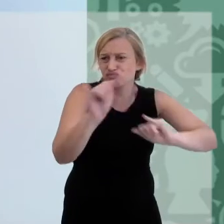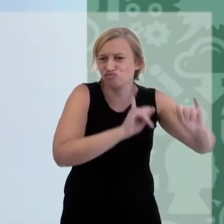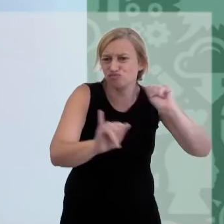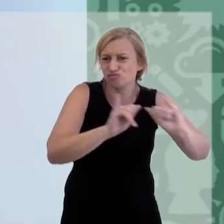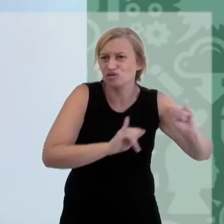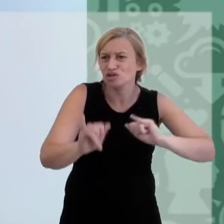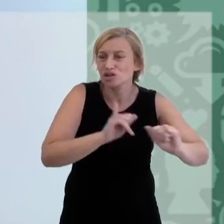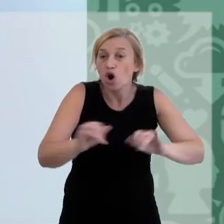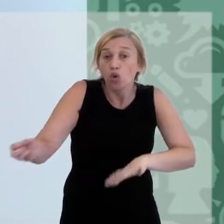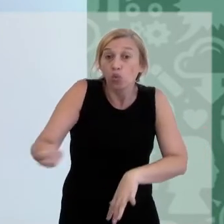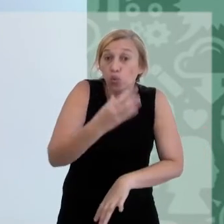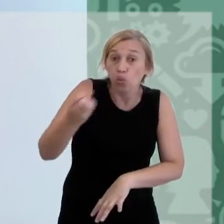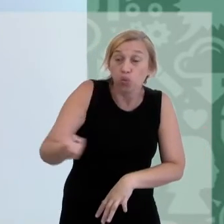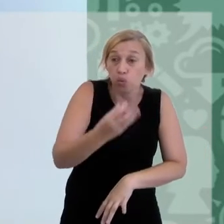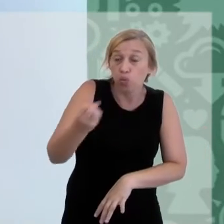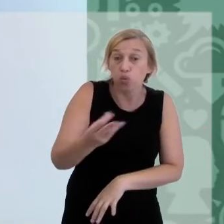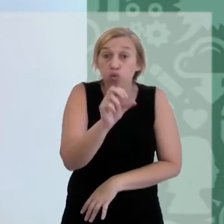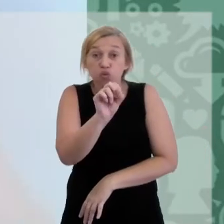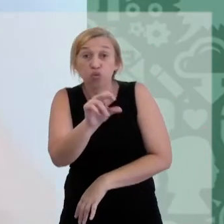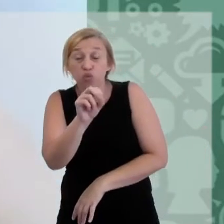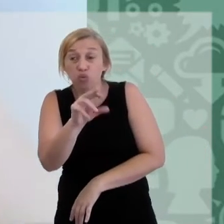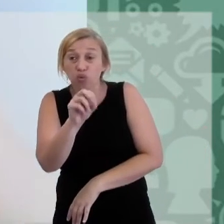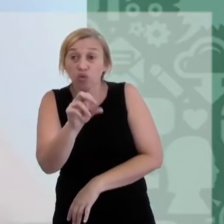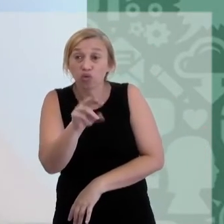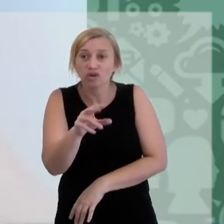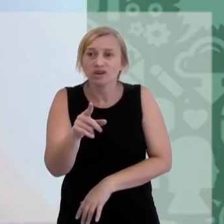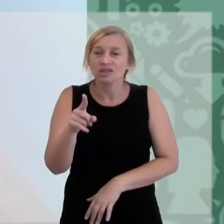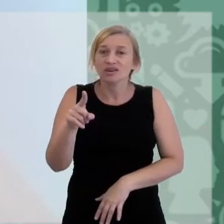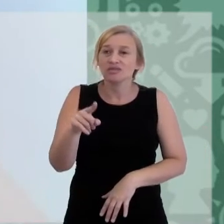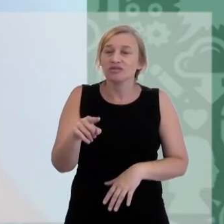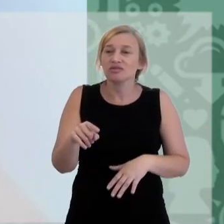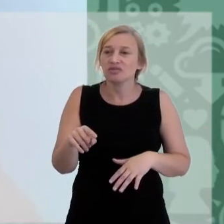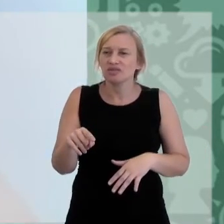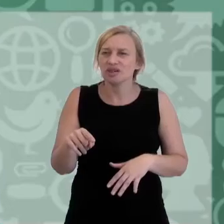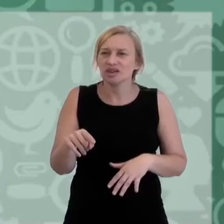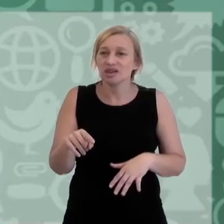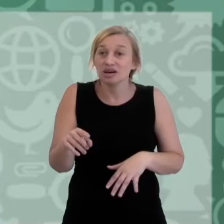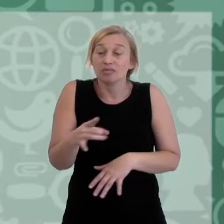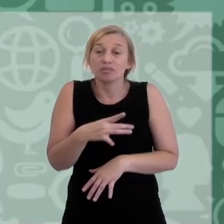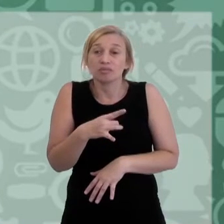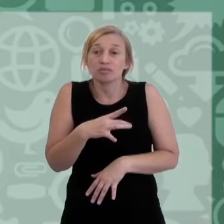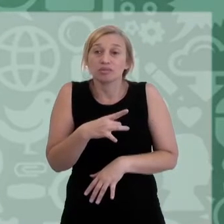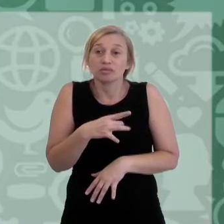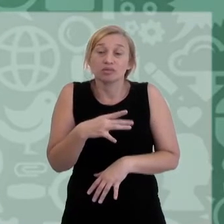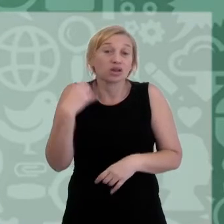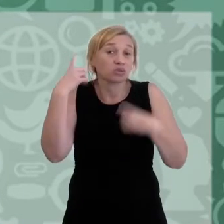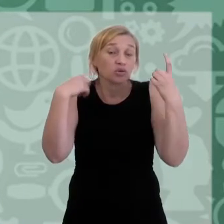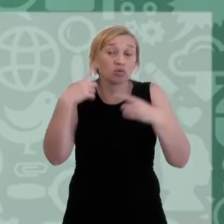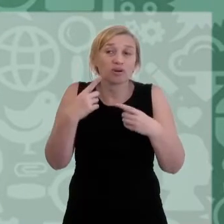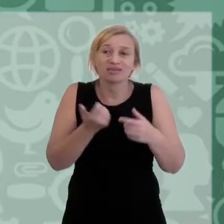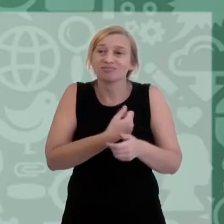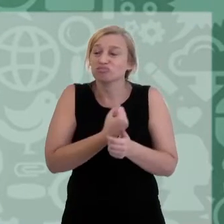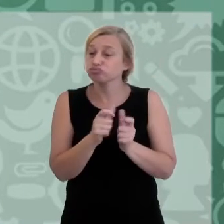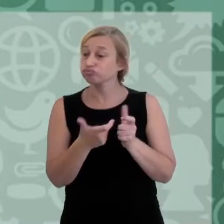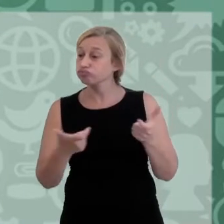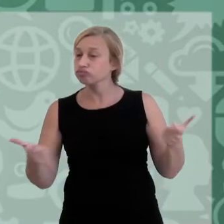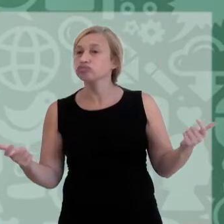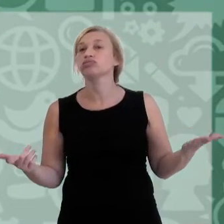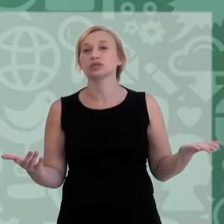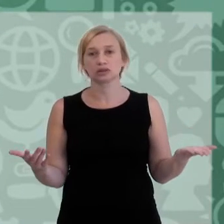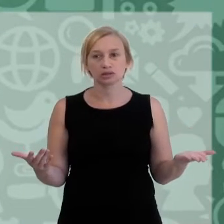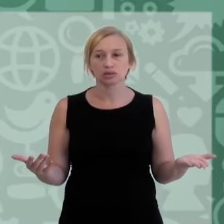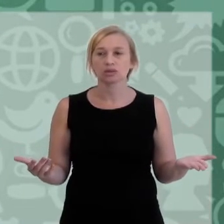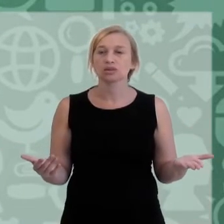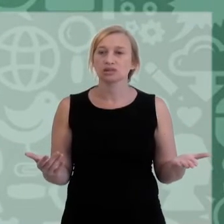tanta coisa falando, essas novas cepas do vírus, você fica oscilando o tempo inteiro. Para a gente está muito mais intenso.